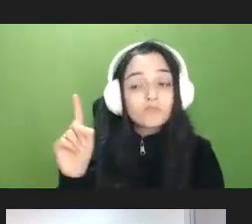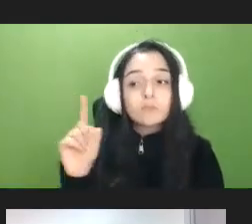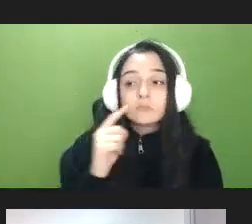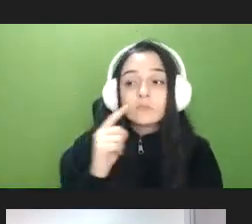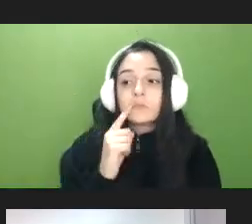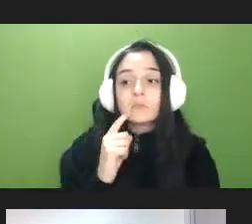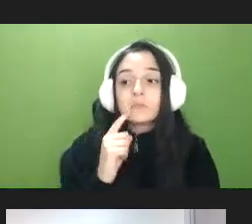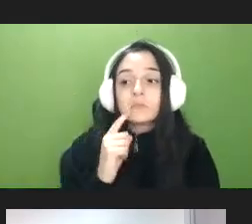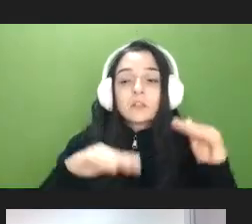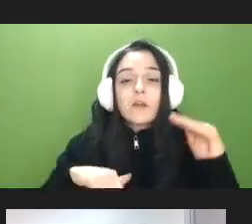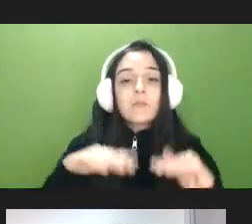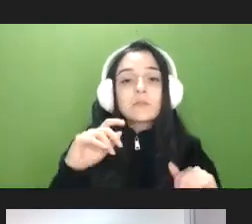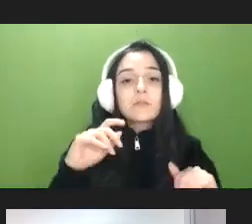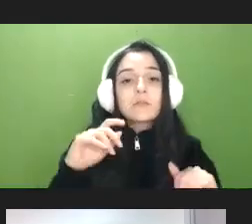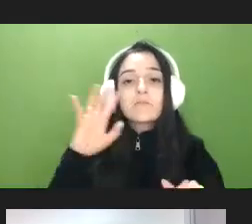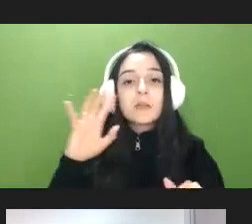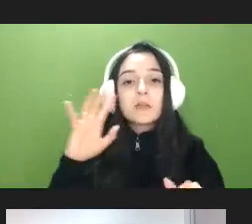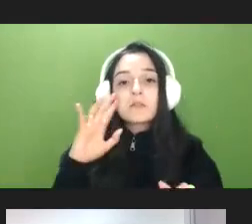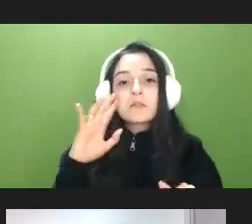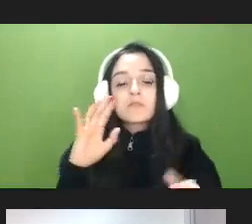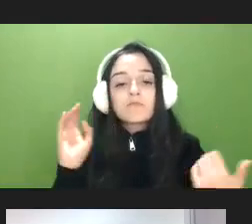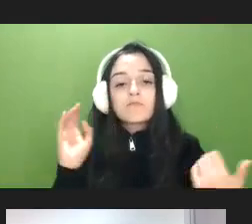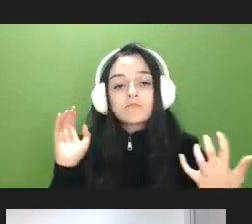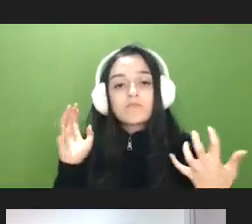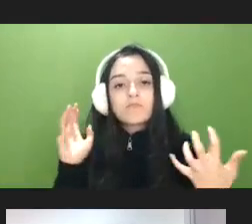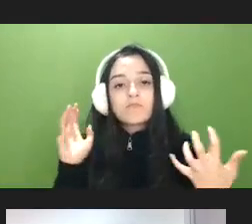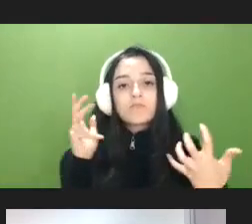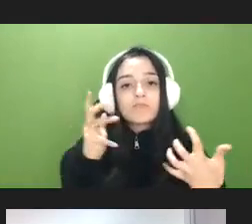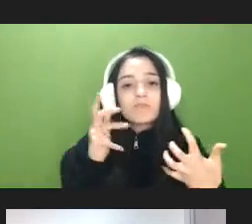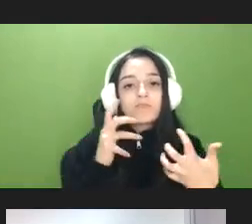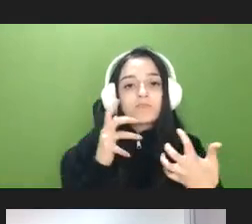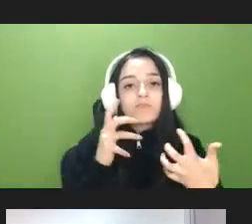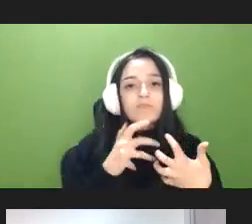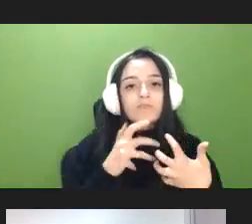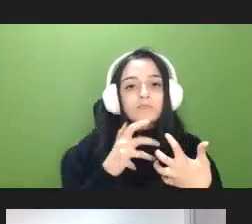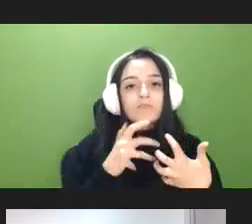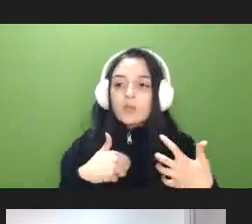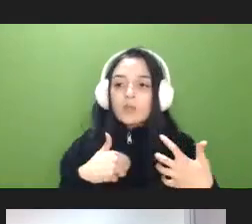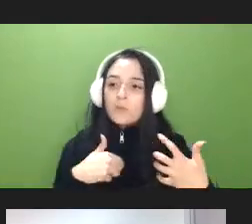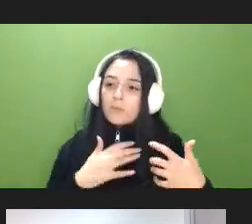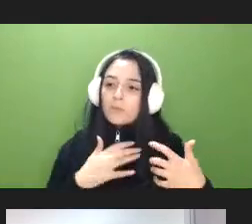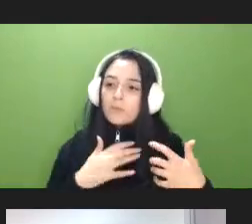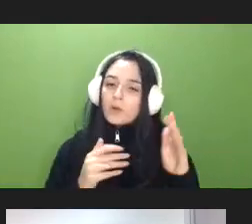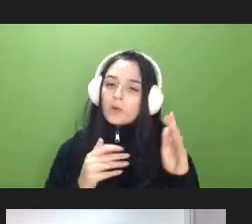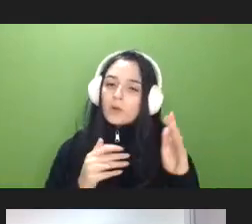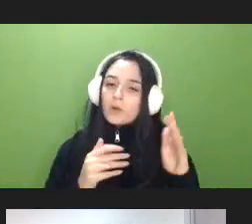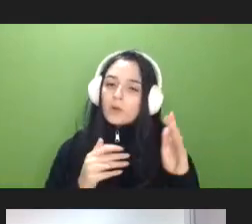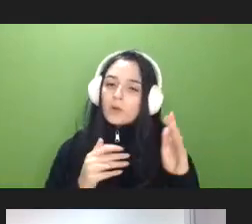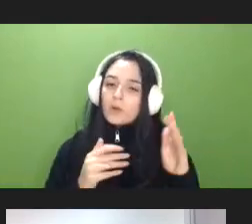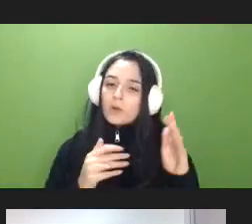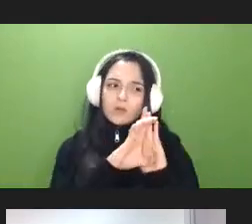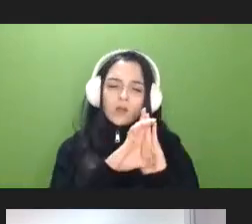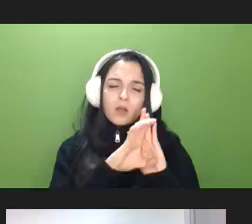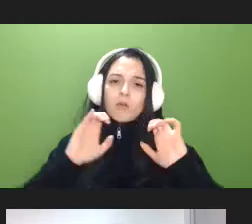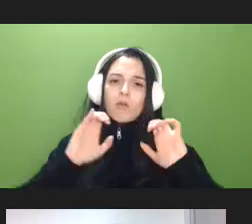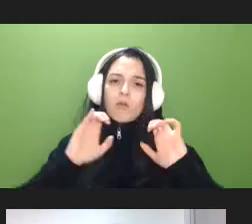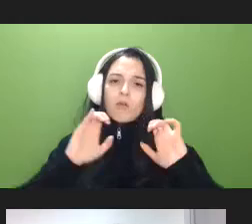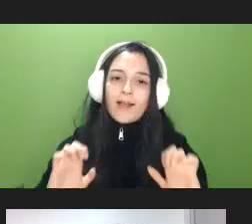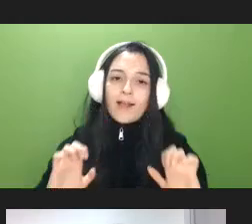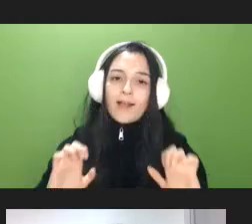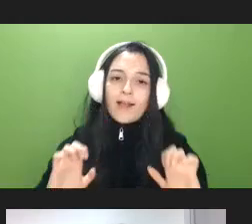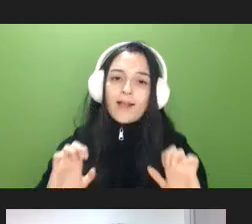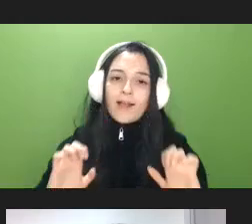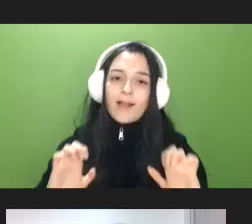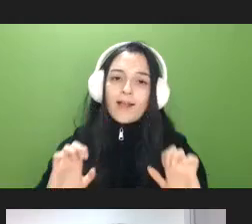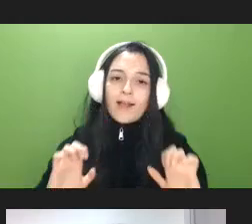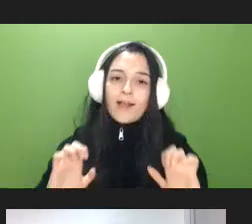nessa aproximação com o meu próprio conceito de ética, né, de vida. Então, por que não levar essas